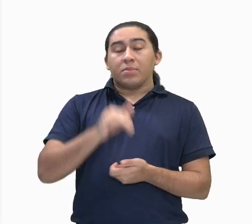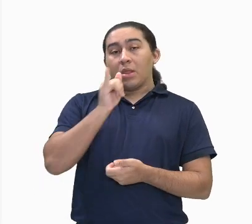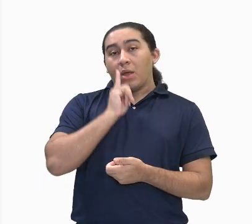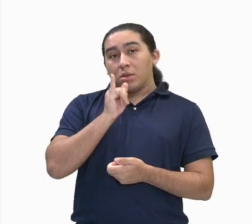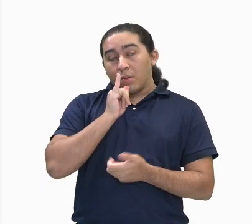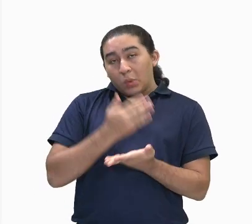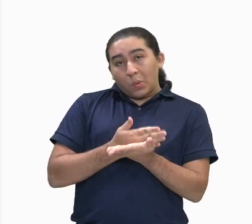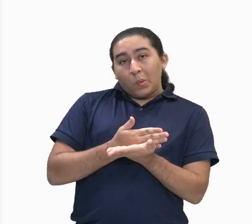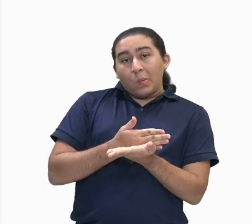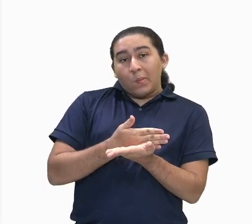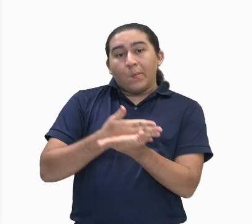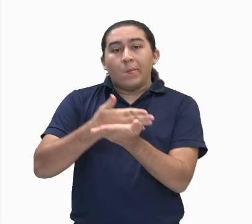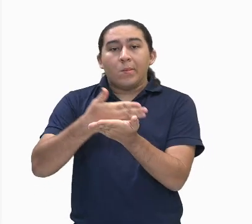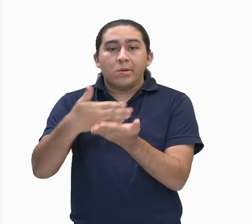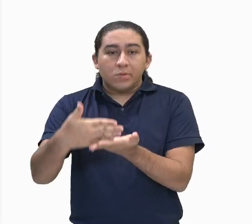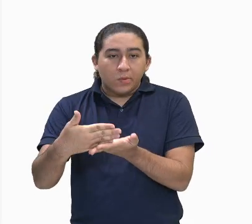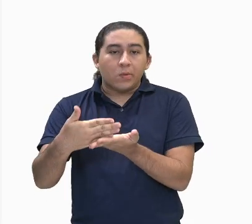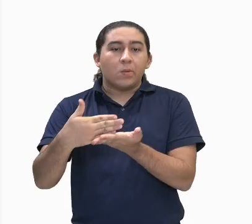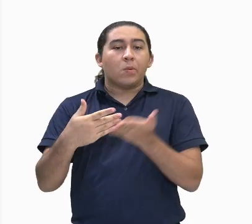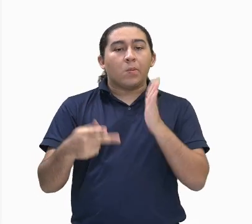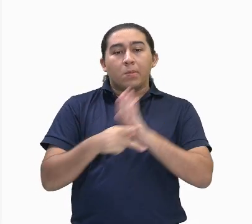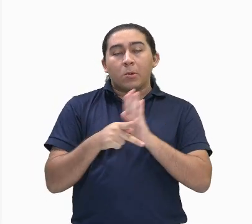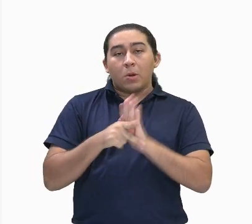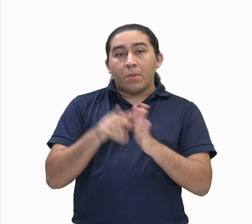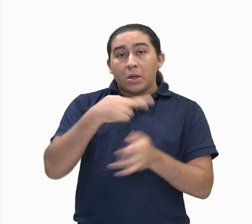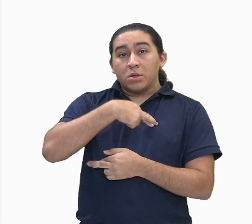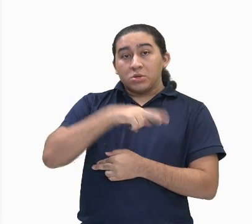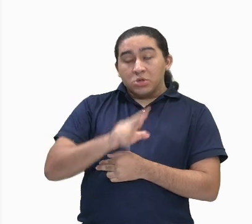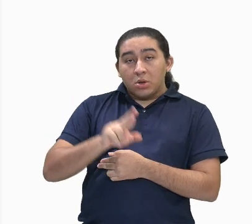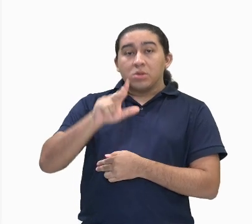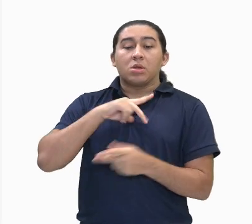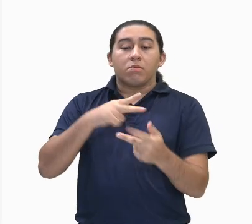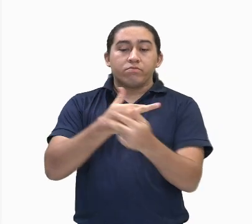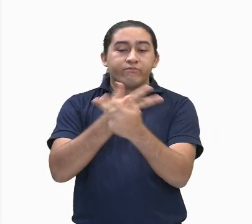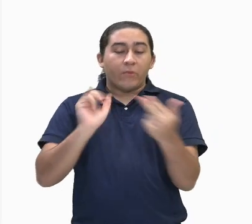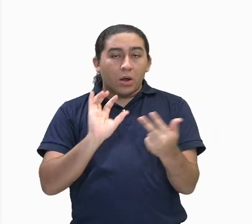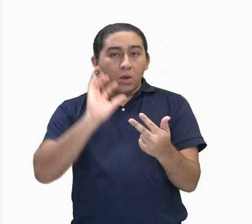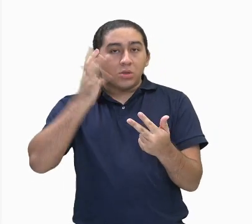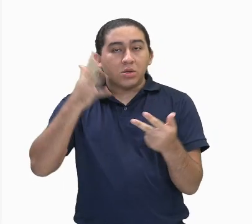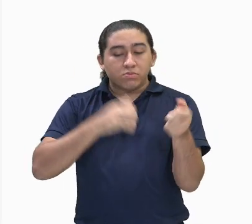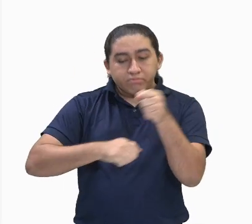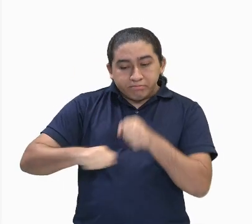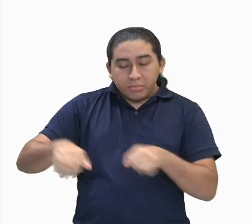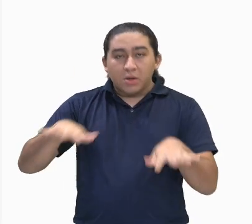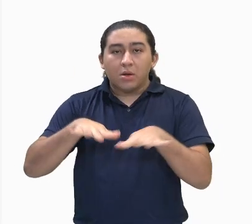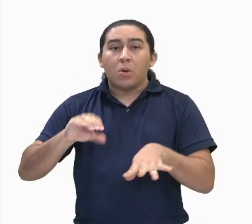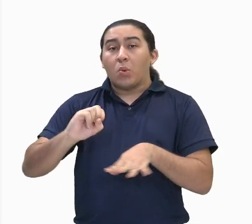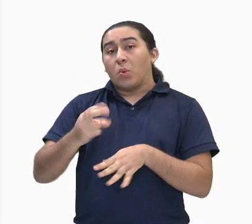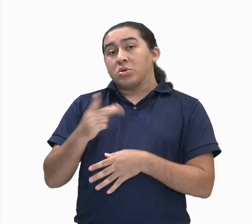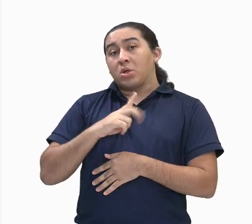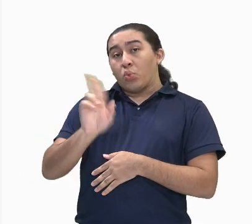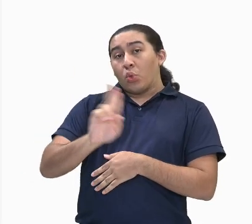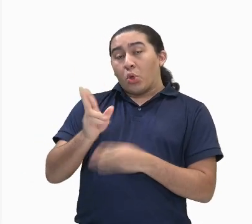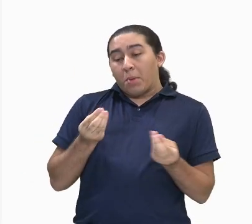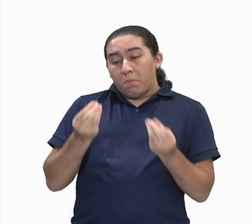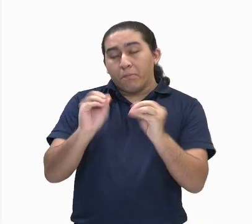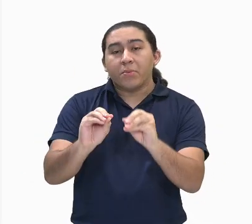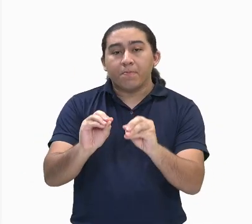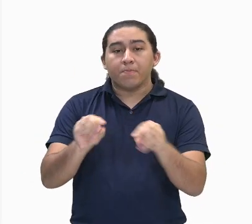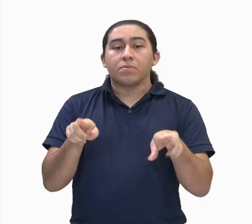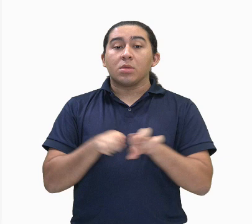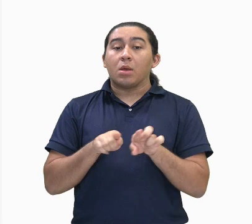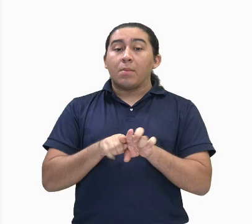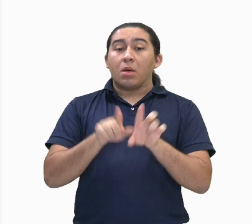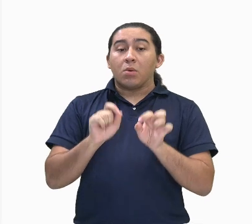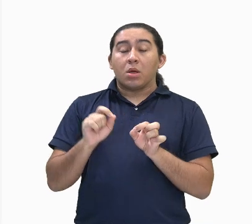batismos, circuncisões ou nominações, né? Dar nome a alguém, simbolizam a integração